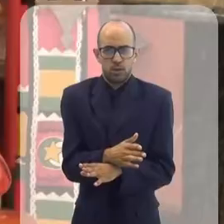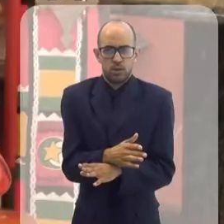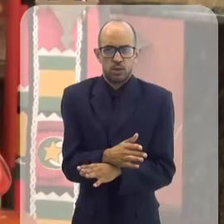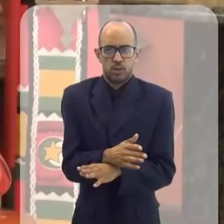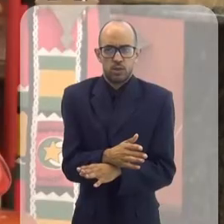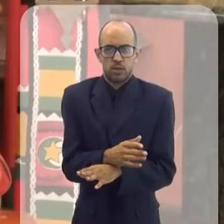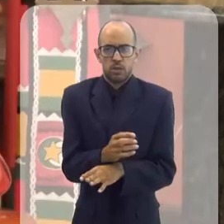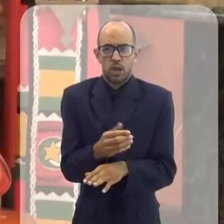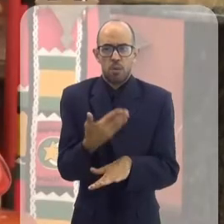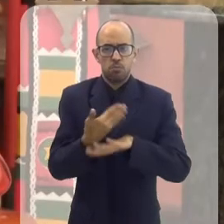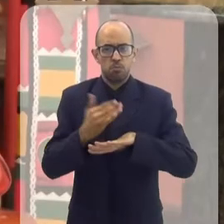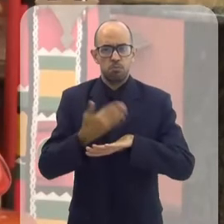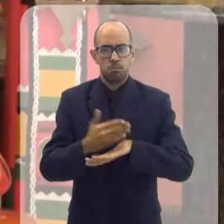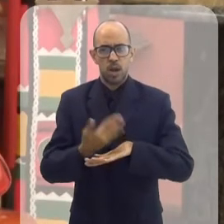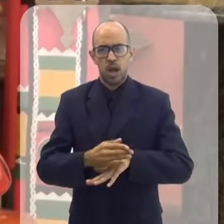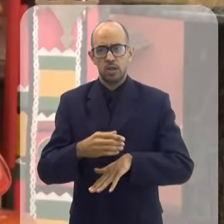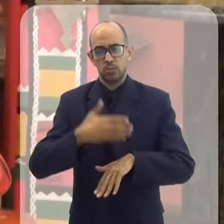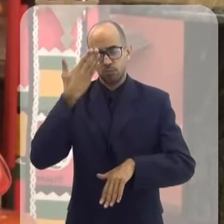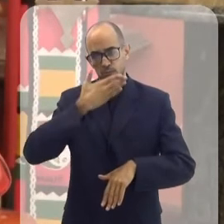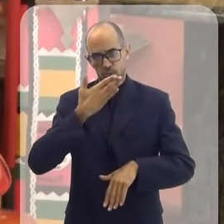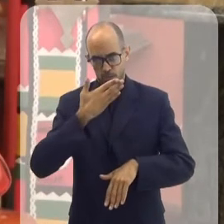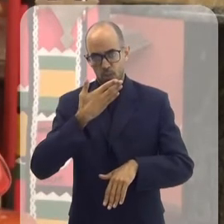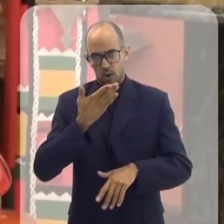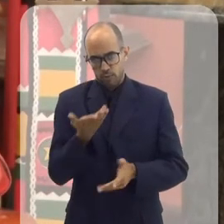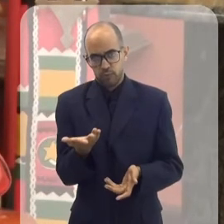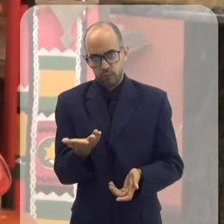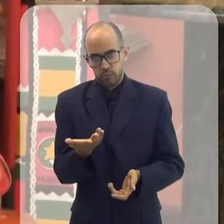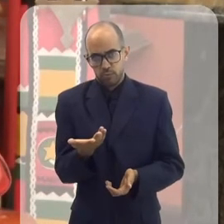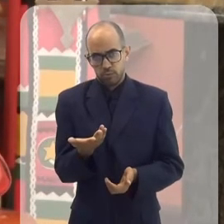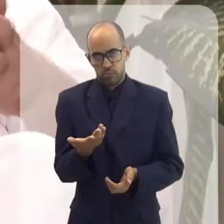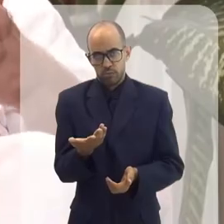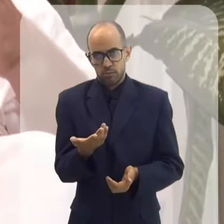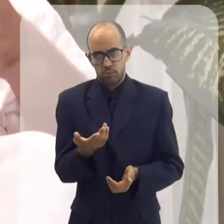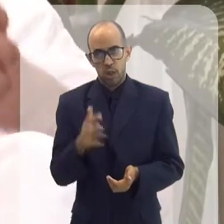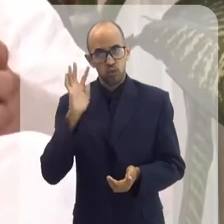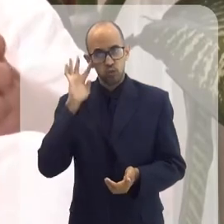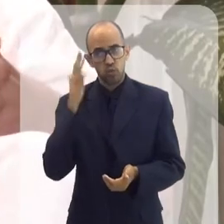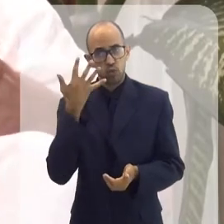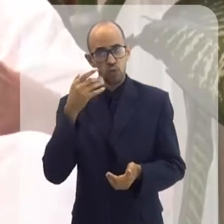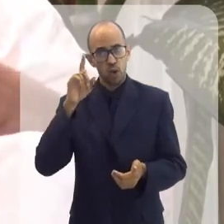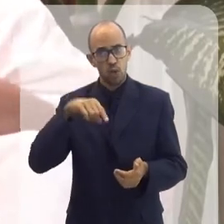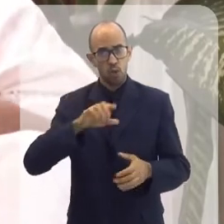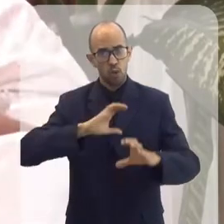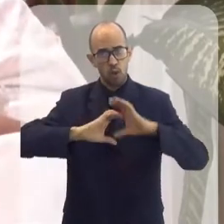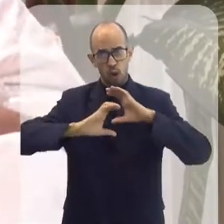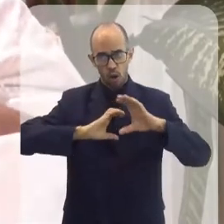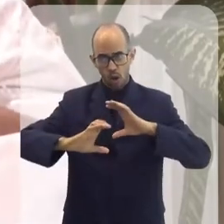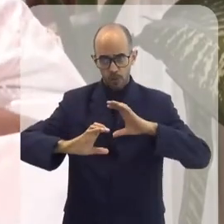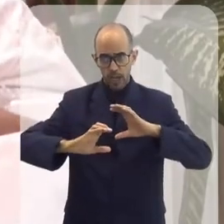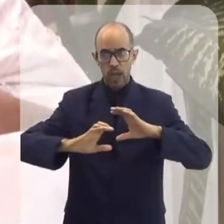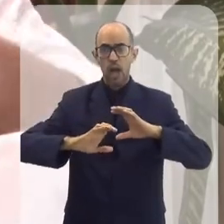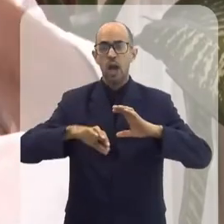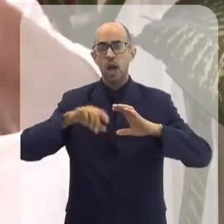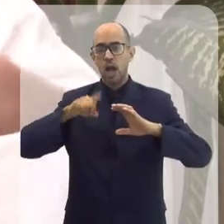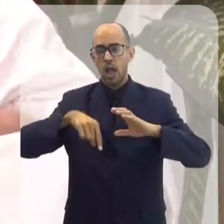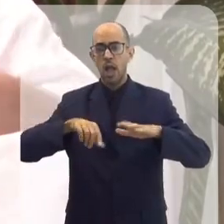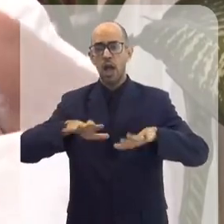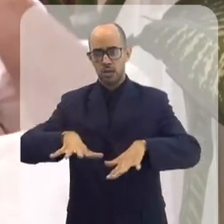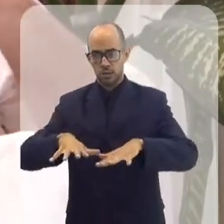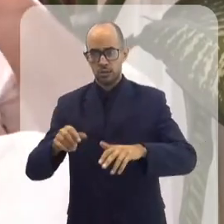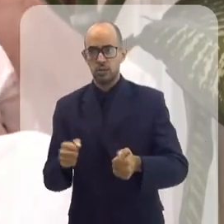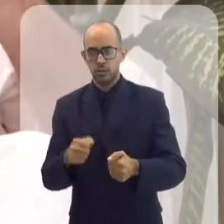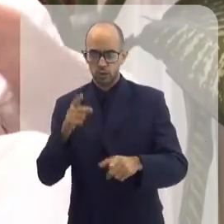pronta é a prática estamos comprovando isso a solução a partir do Diálogo